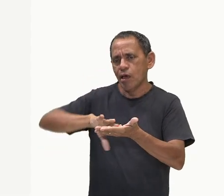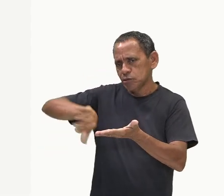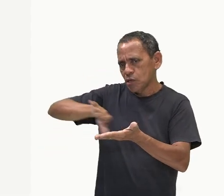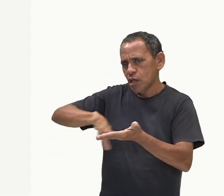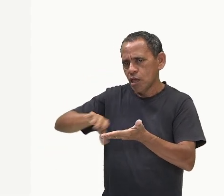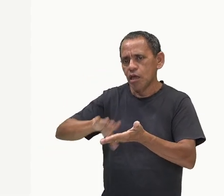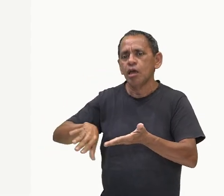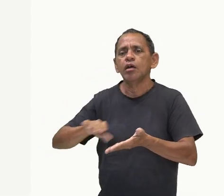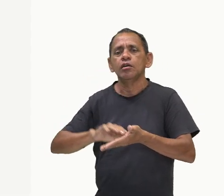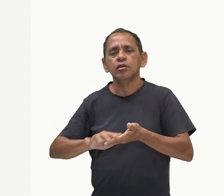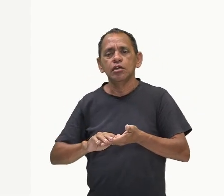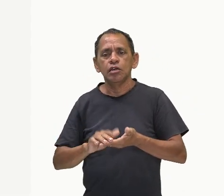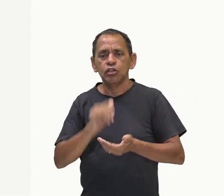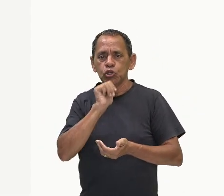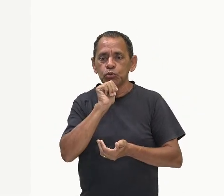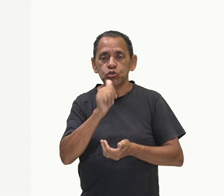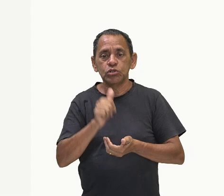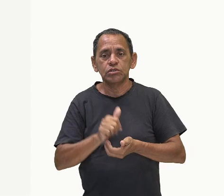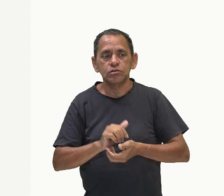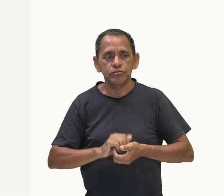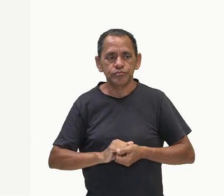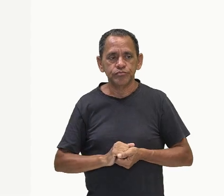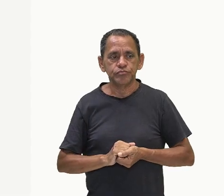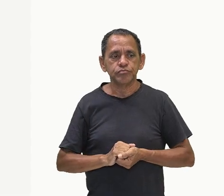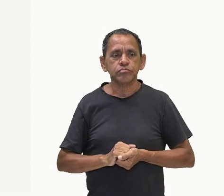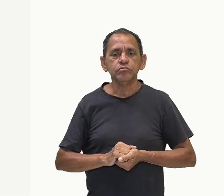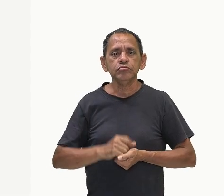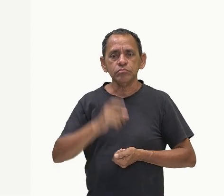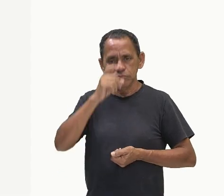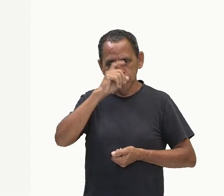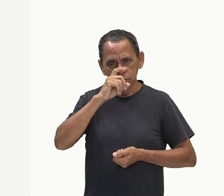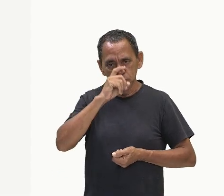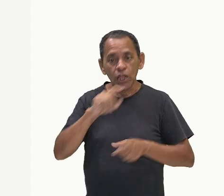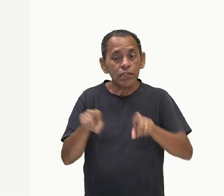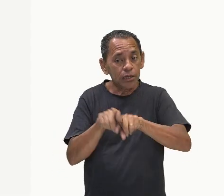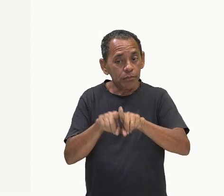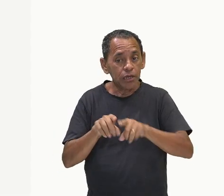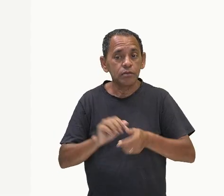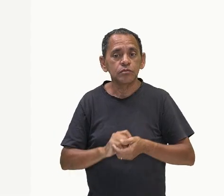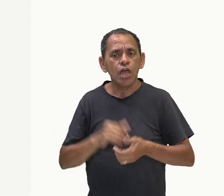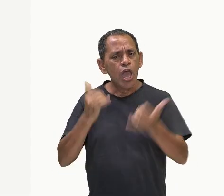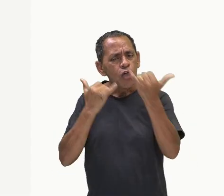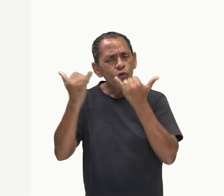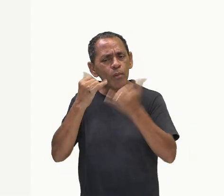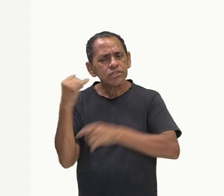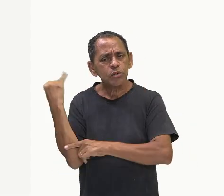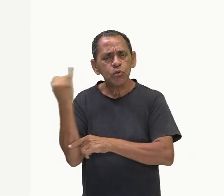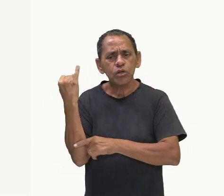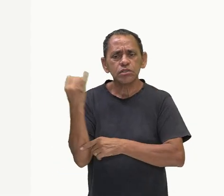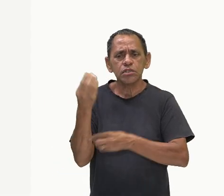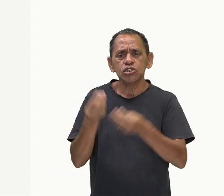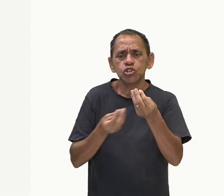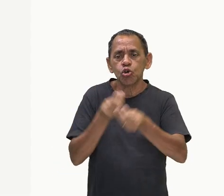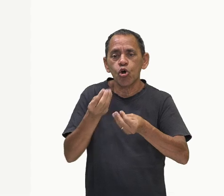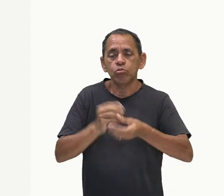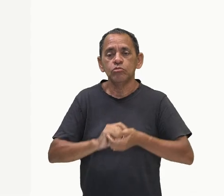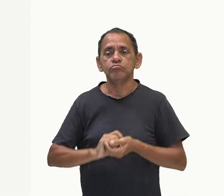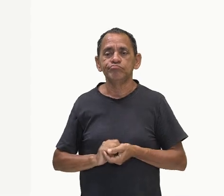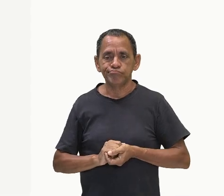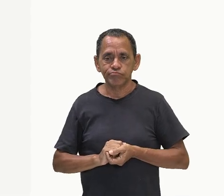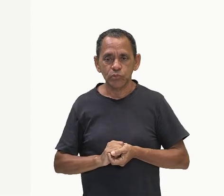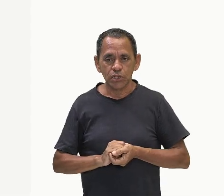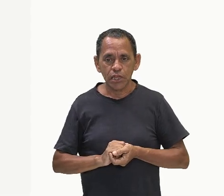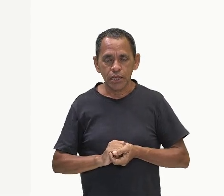menstruação. E uma importante informação, próximo do meio